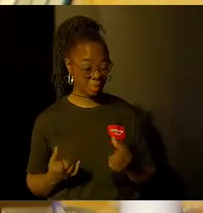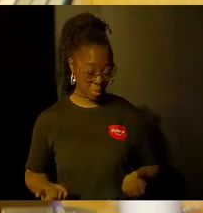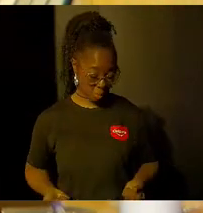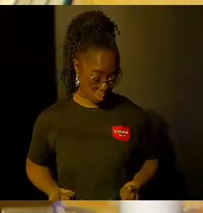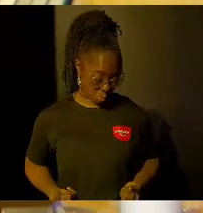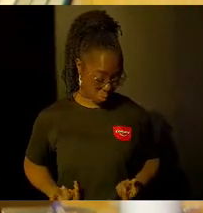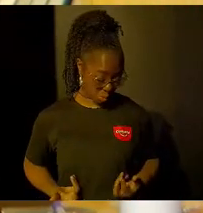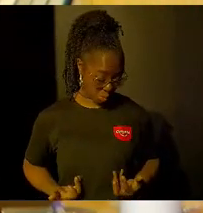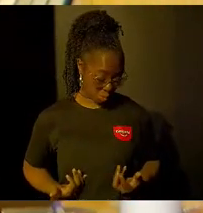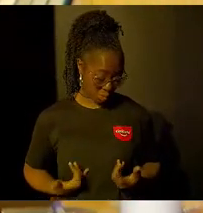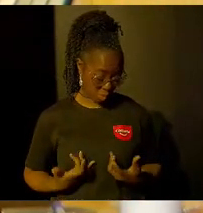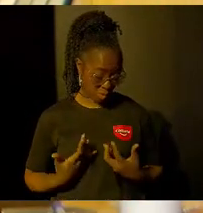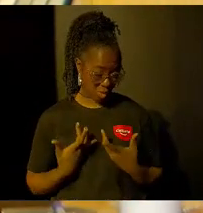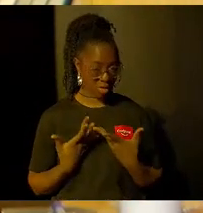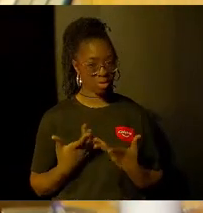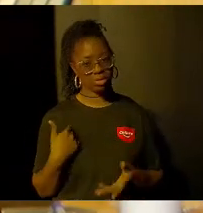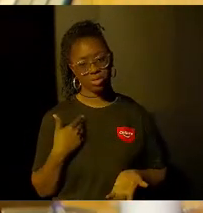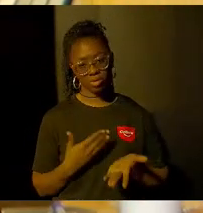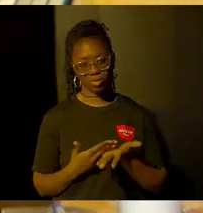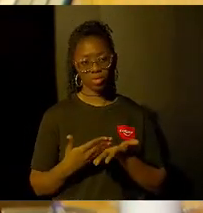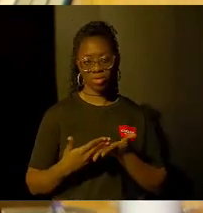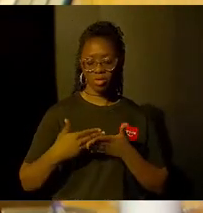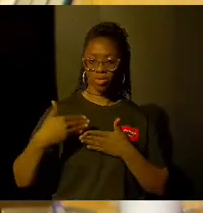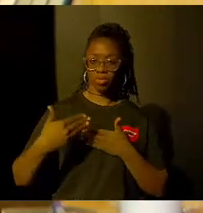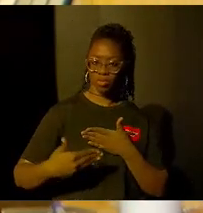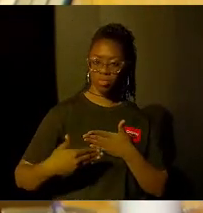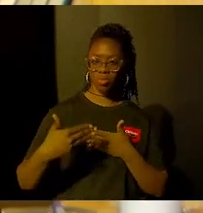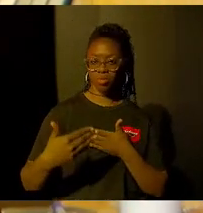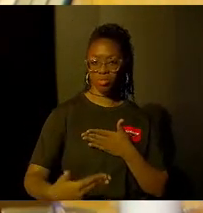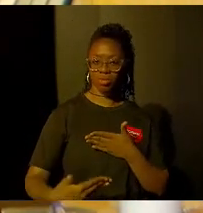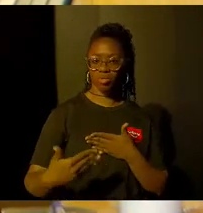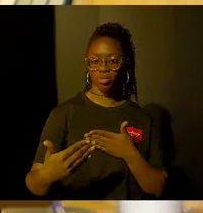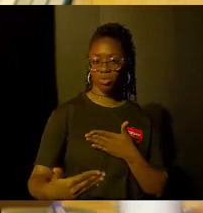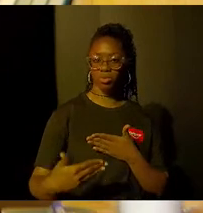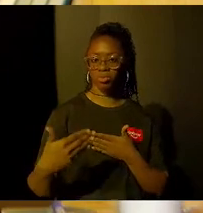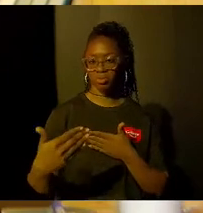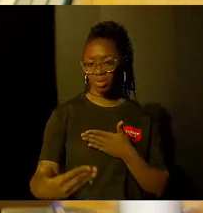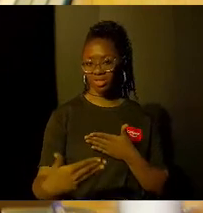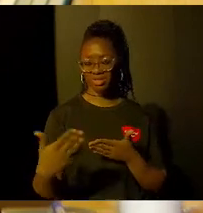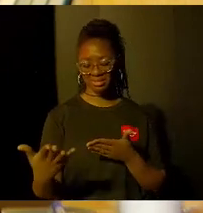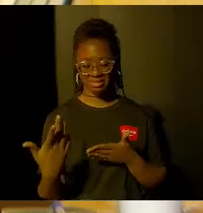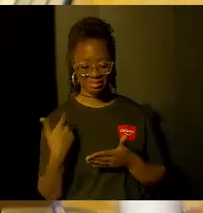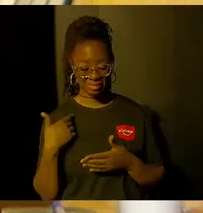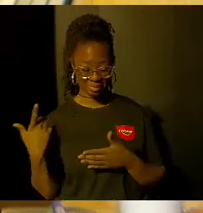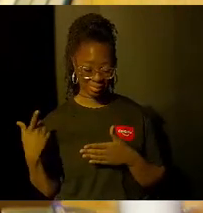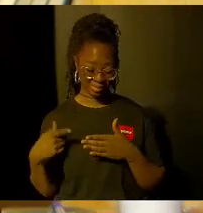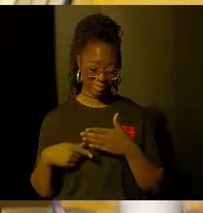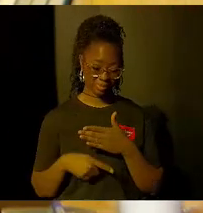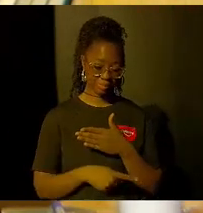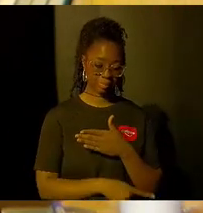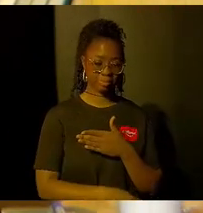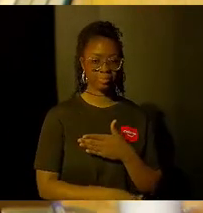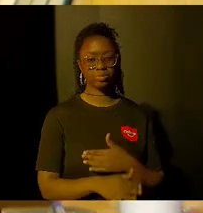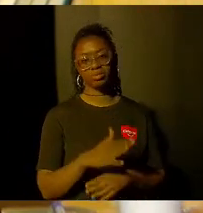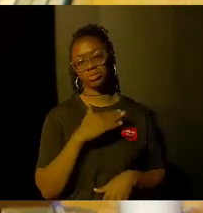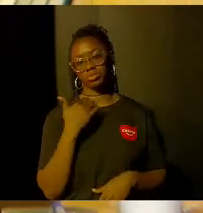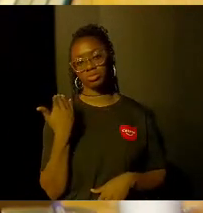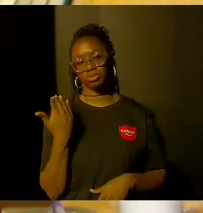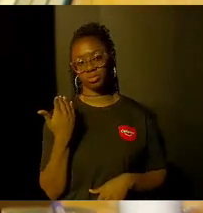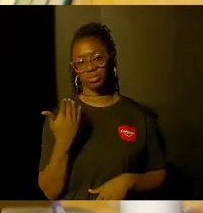sinal de que eu já começava a rolar o barranco Até o fundo do Abismo da Morte